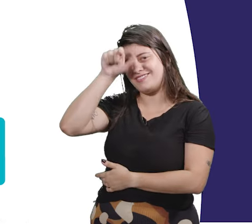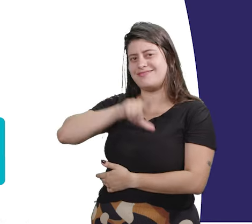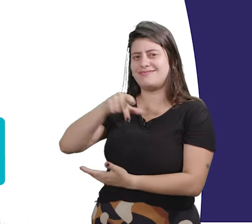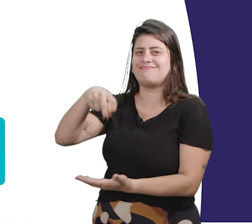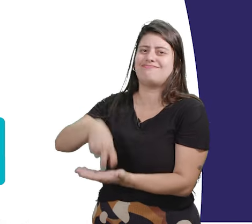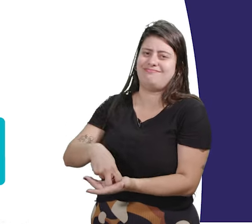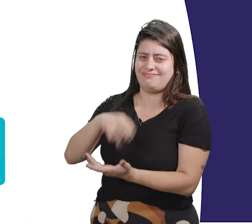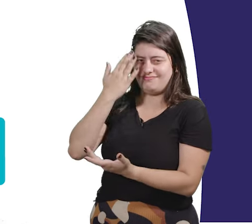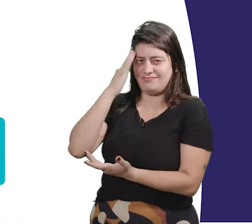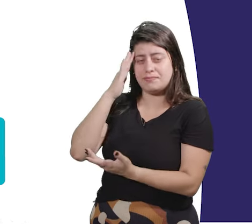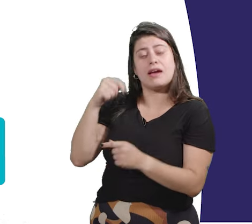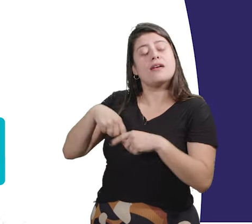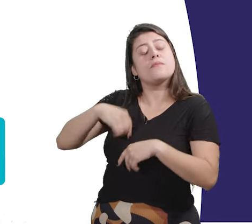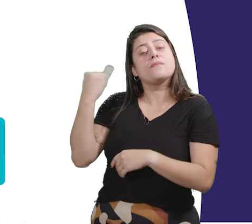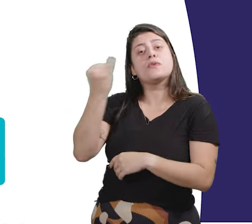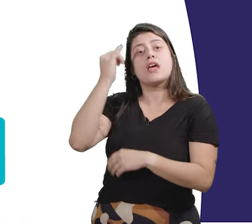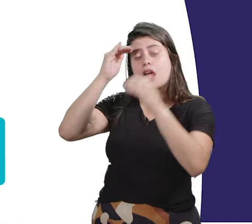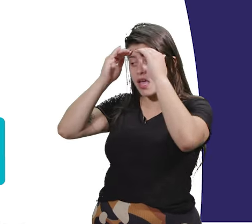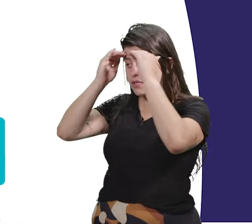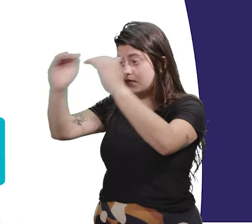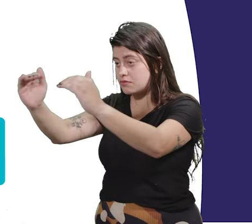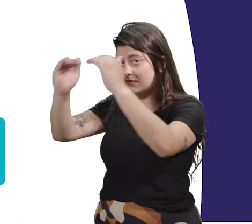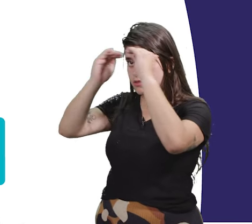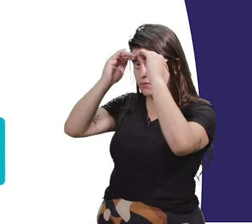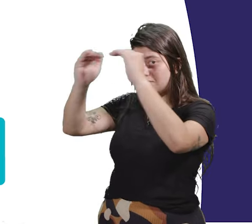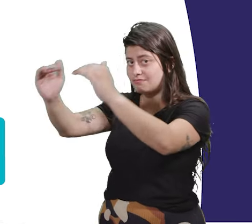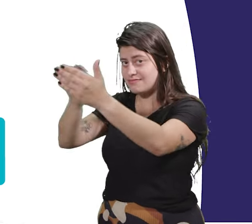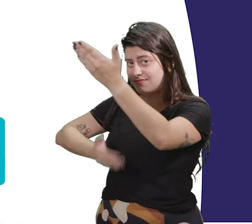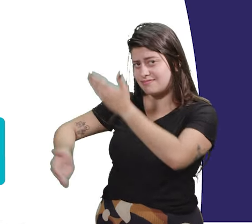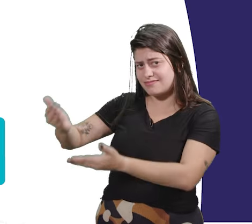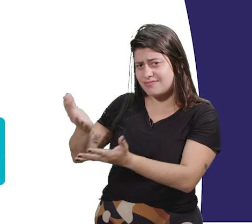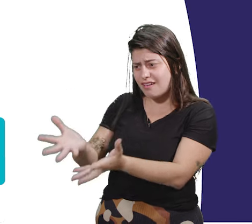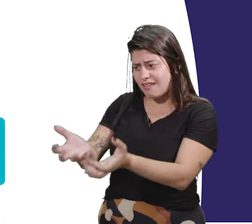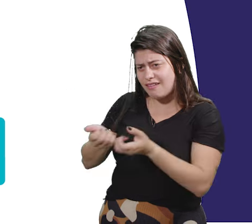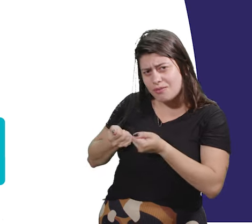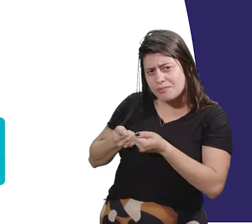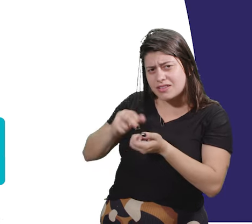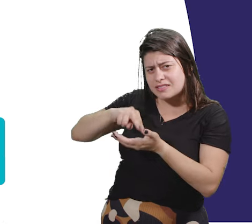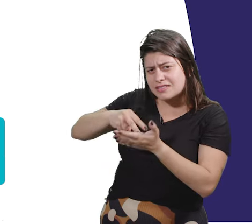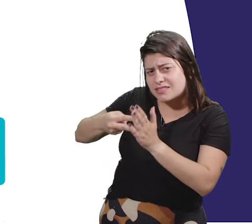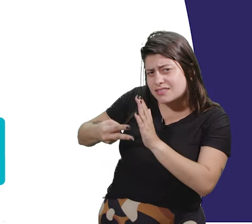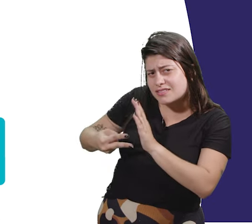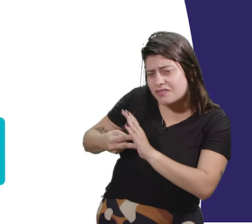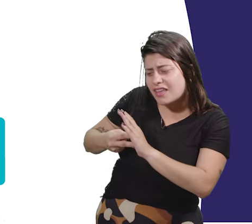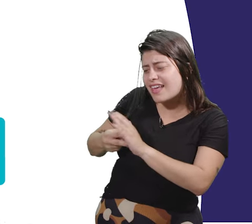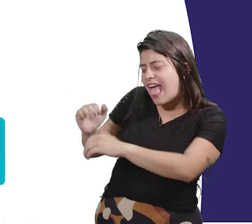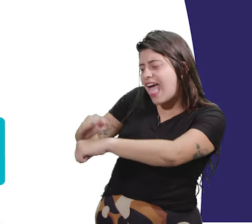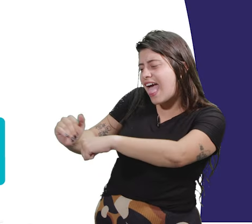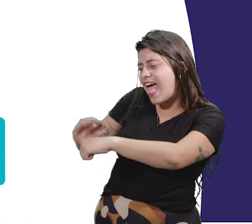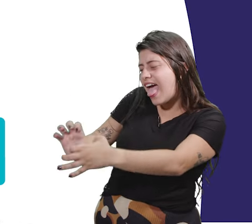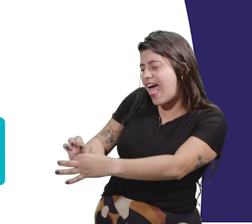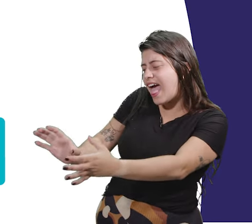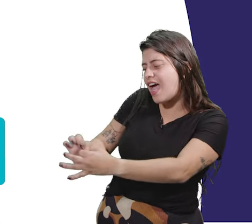gente fala de acolhimento, às vezes os adultos acham que é passar a mão na cabeça da criança, e não é. Acolhimento é você ser empático,